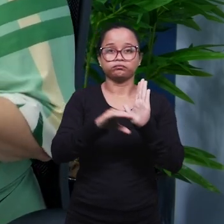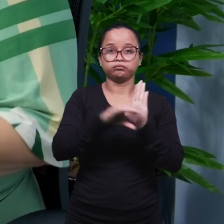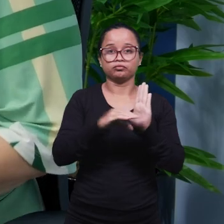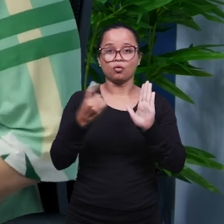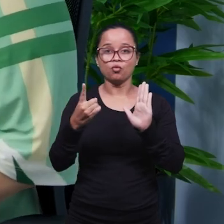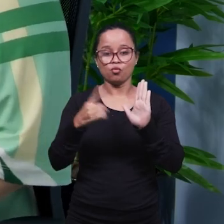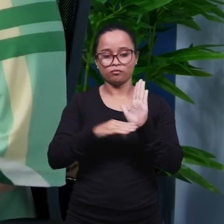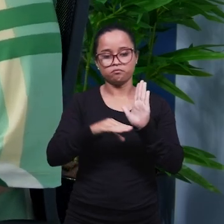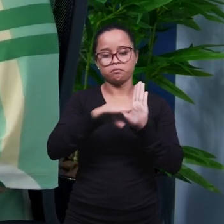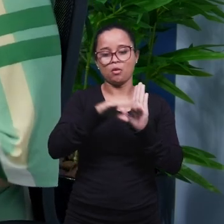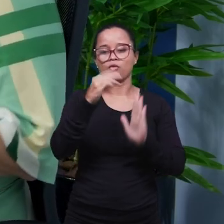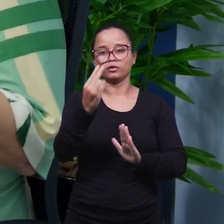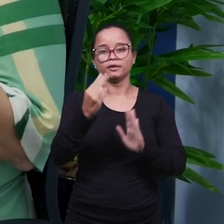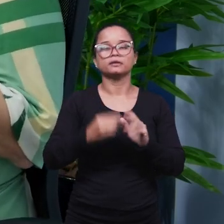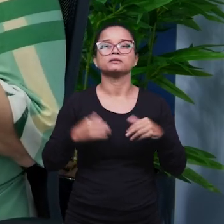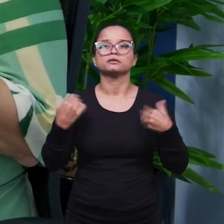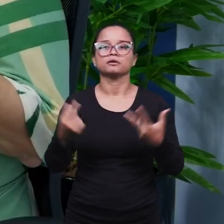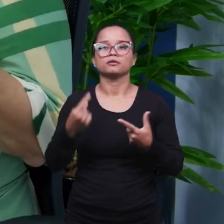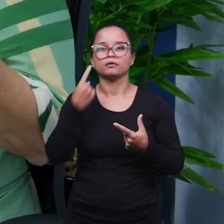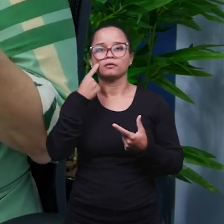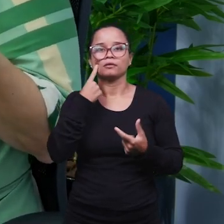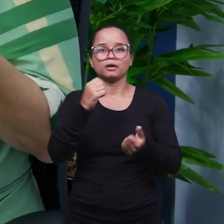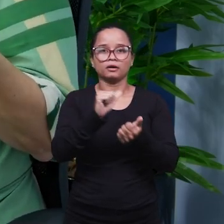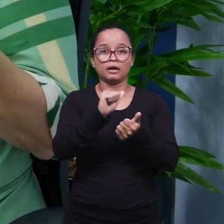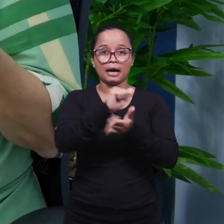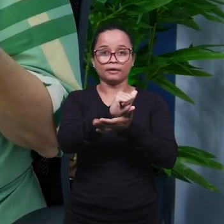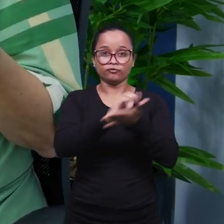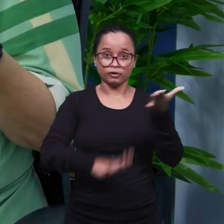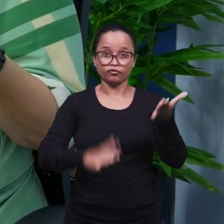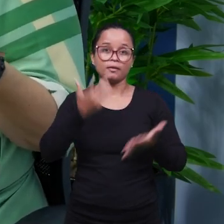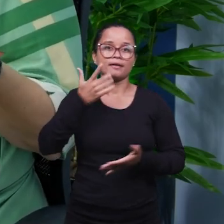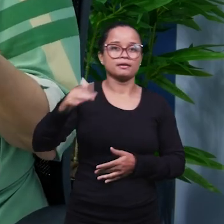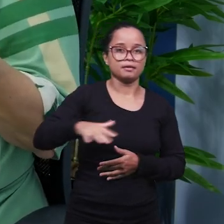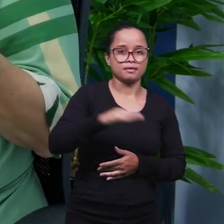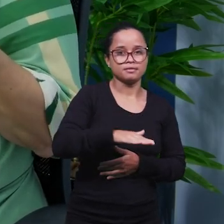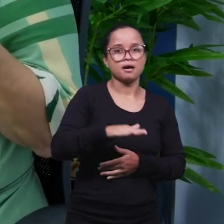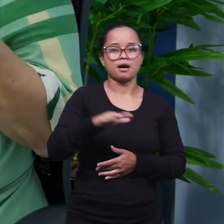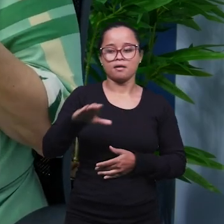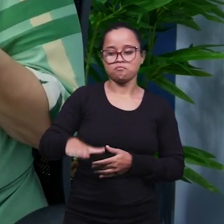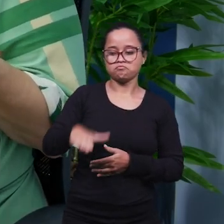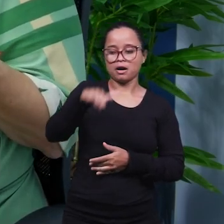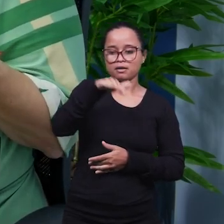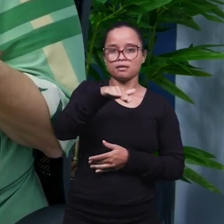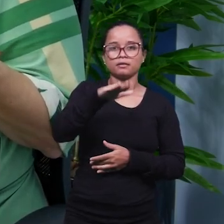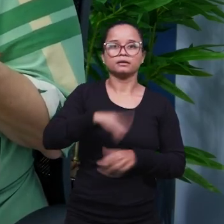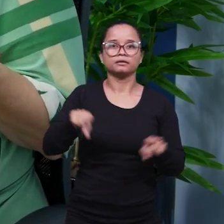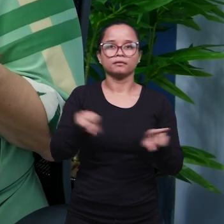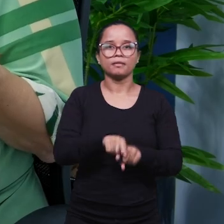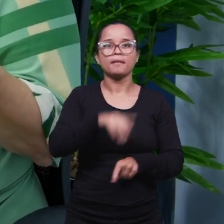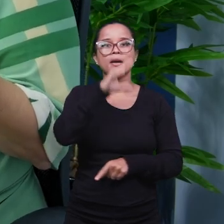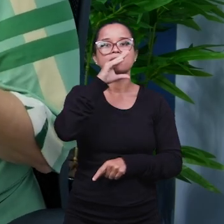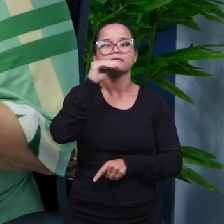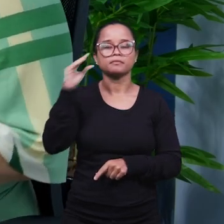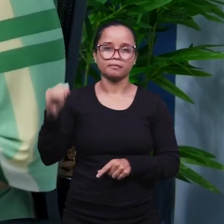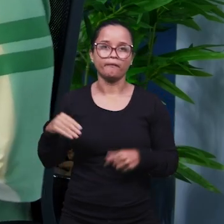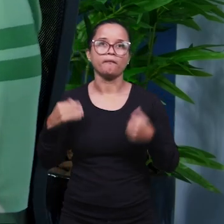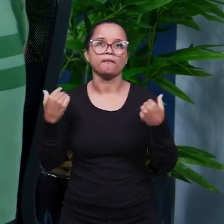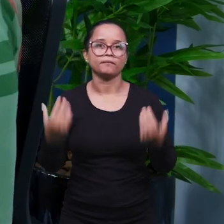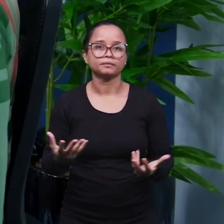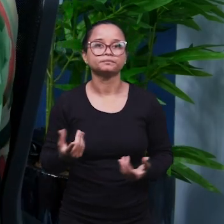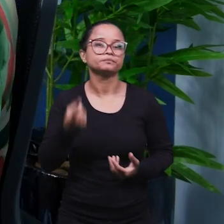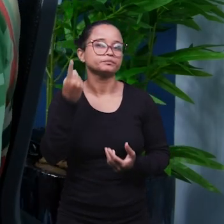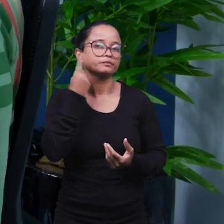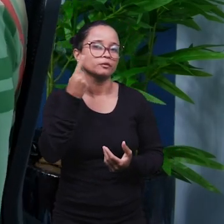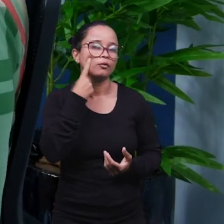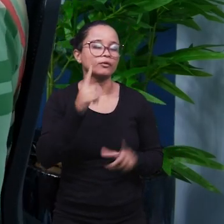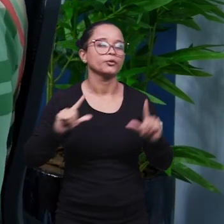e 2 vocês vão encontrar sim, atividade para criança, atividade para intermediário e atividade para adolescente. O que